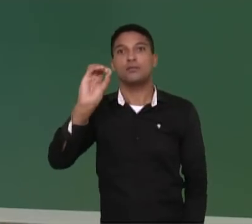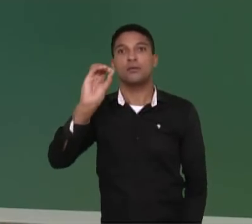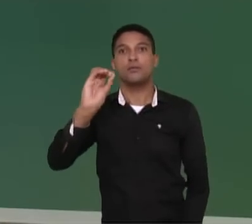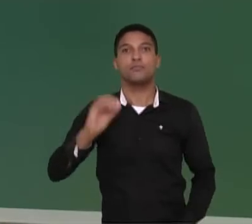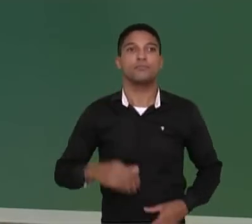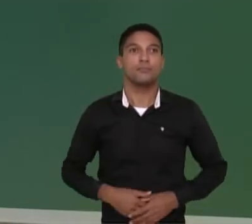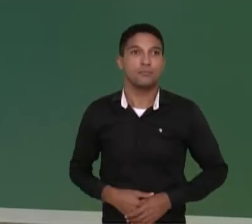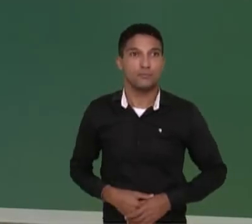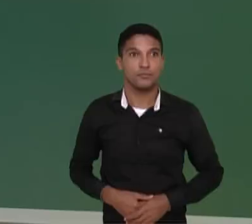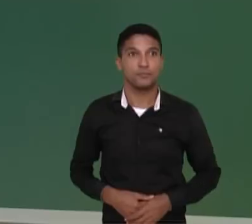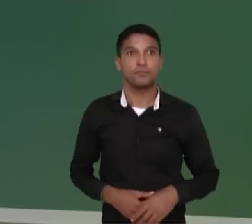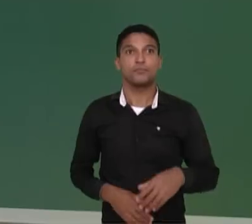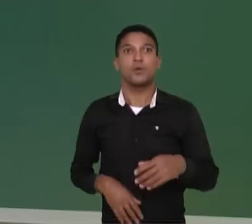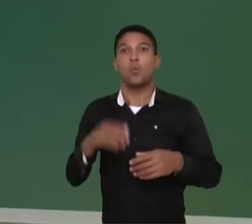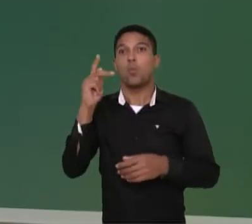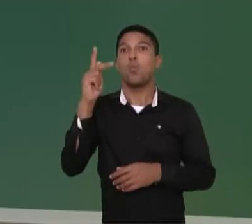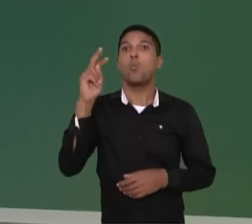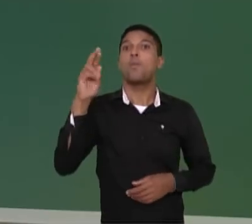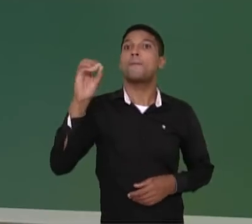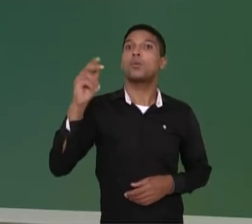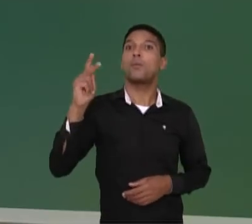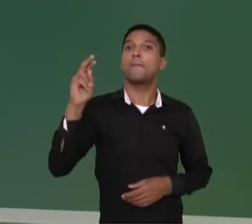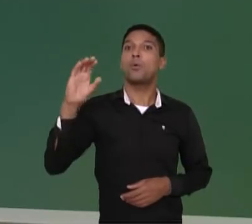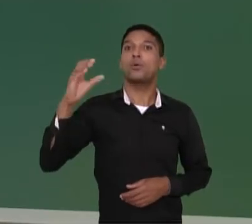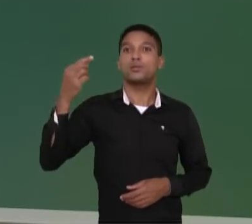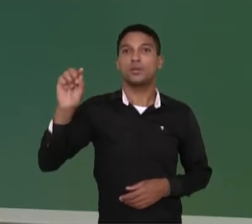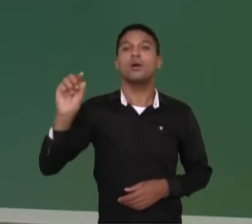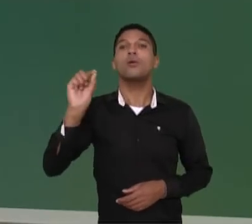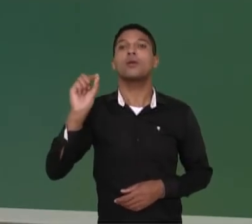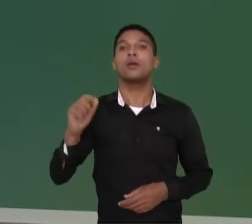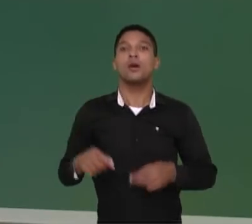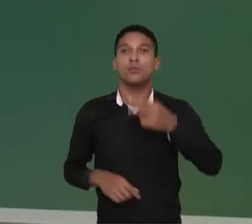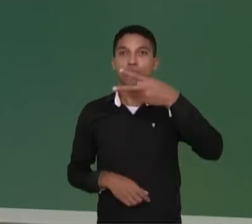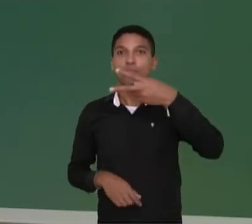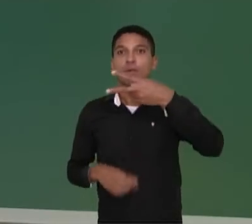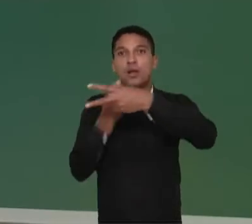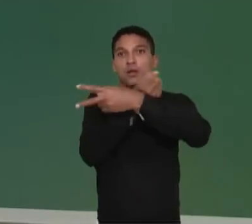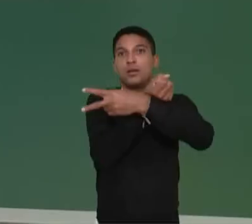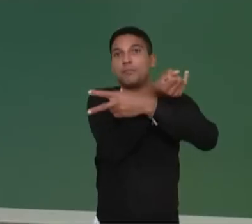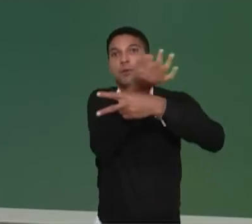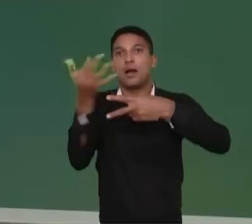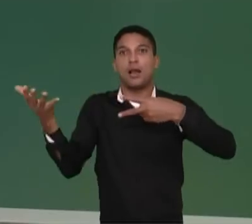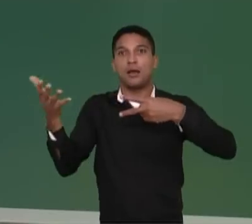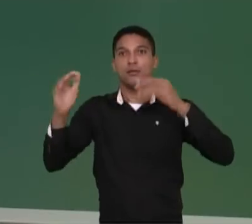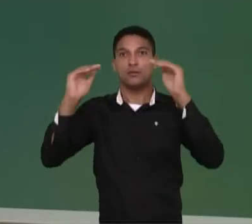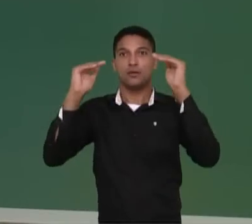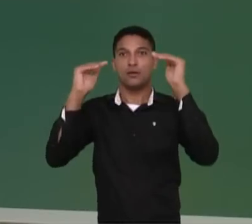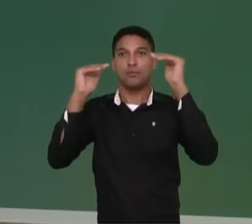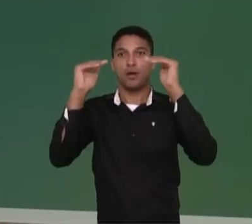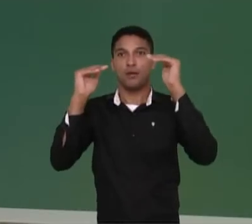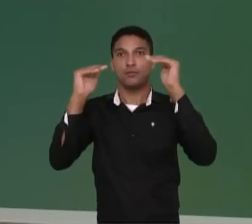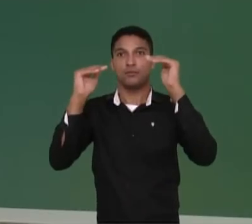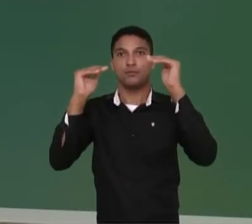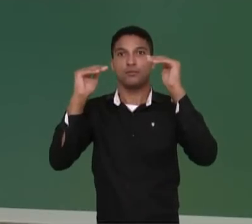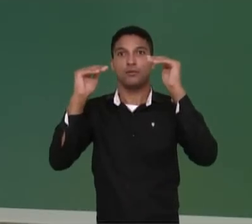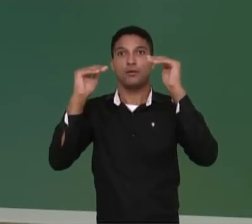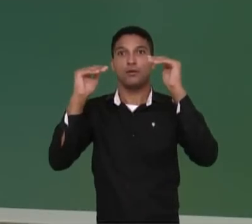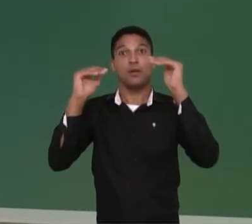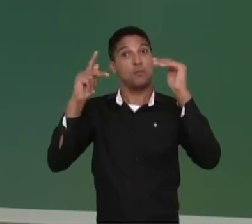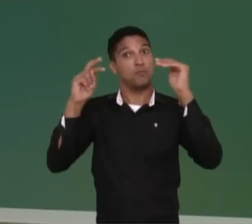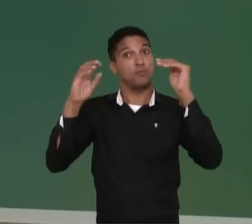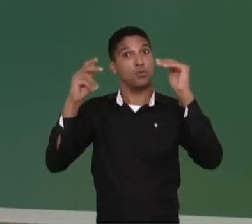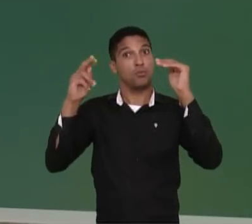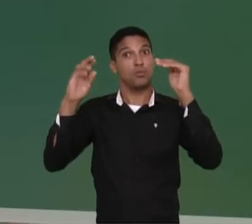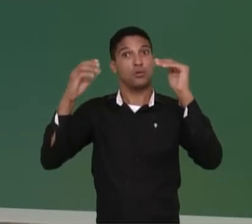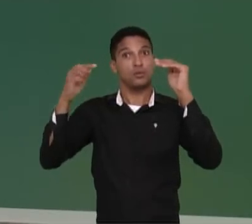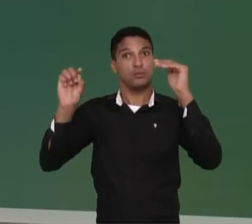uma igualdade entre duas razões, né? Então, a razão, você pega duas medidas, divide uma pela outra, você determina a razão. O que é a